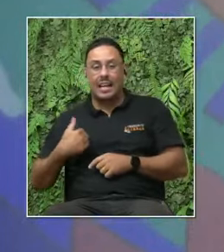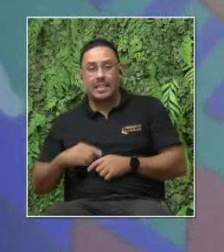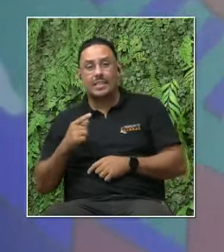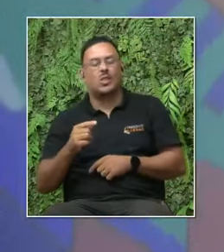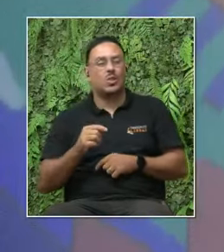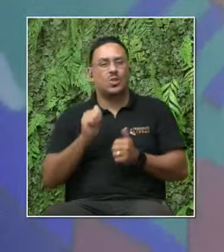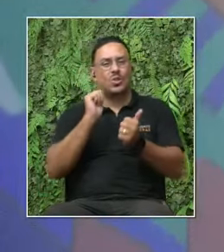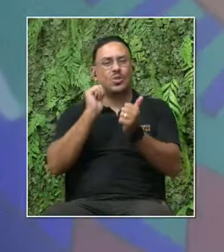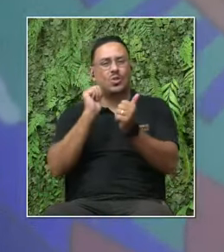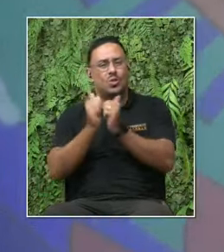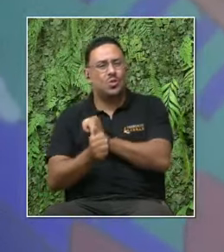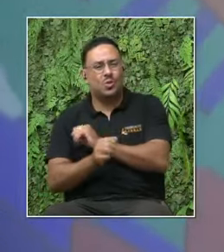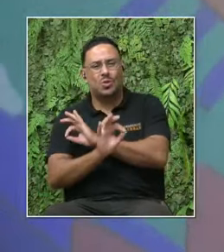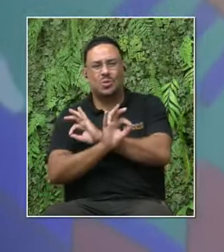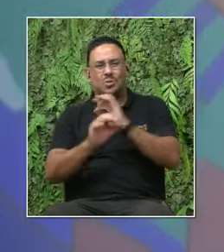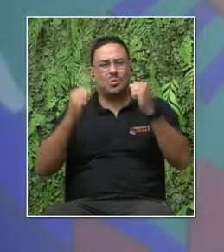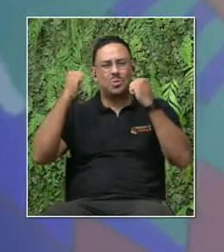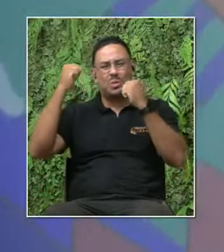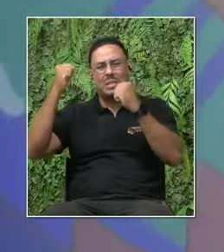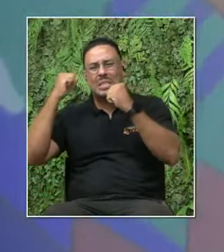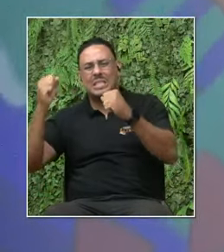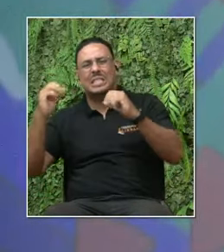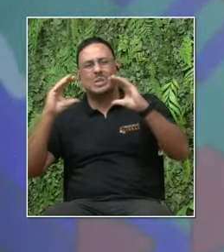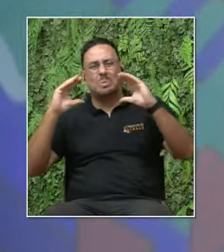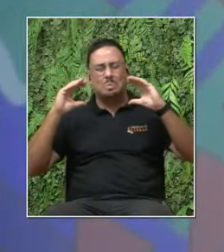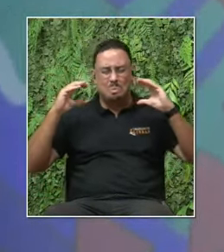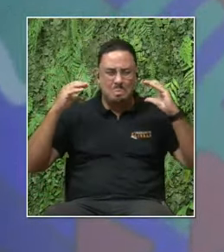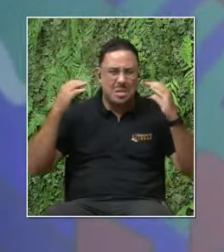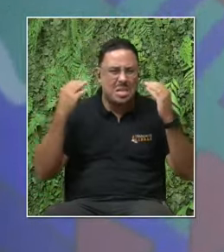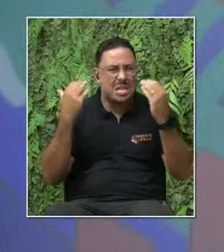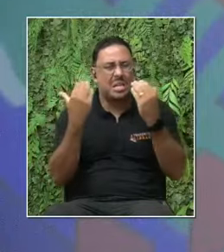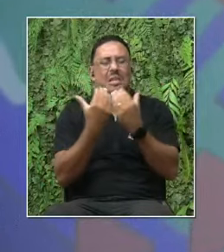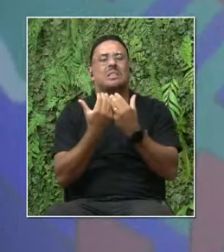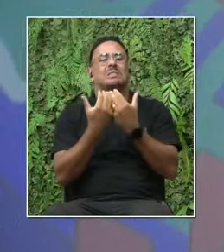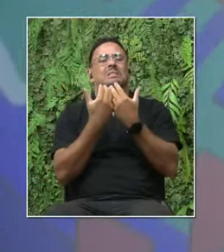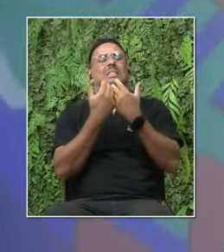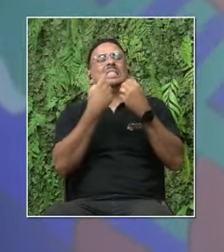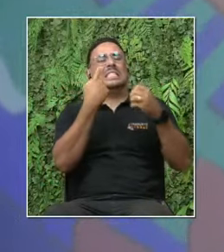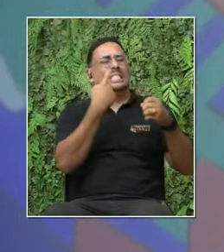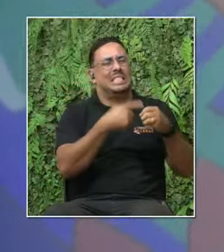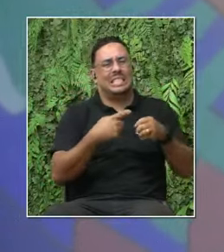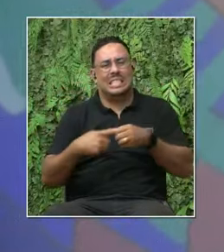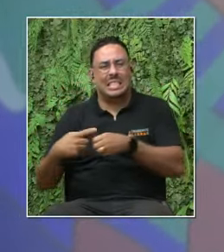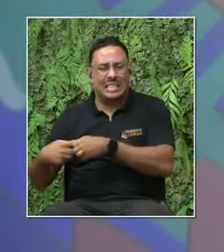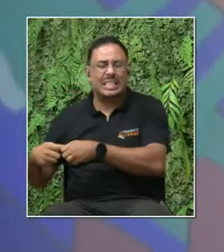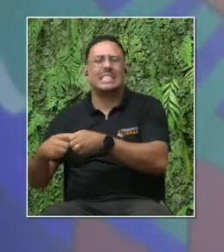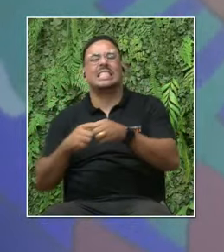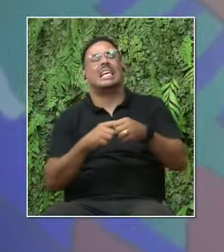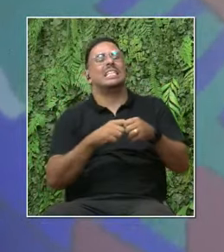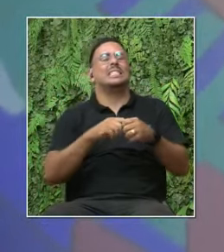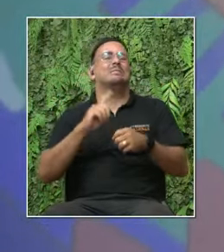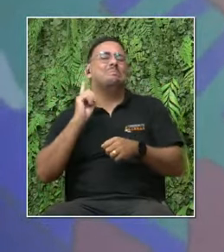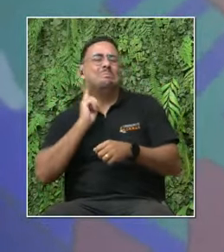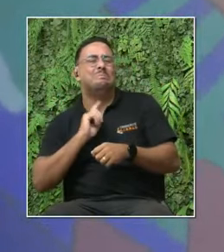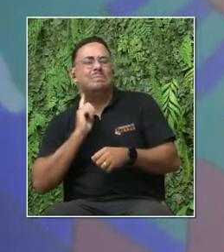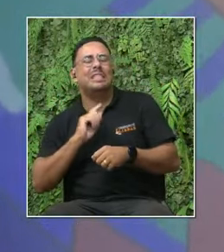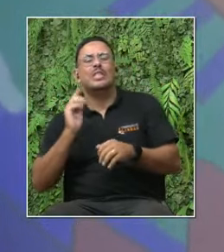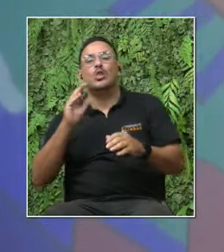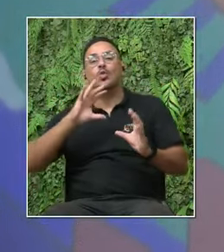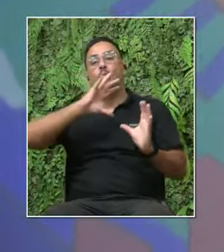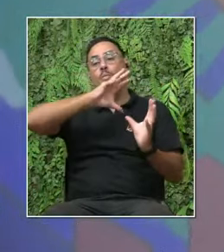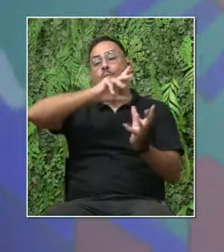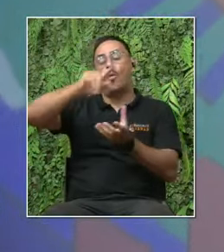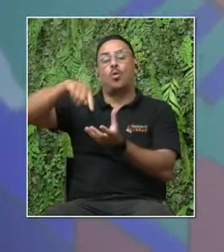movimenta só as torcidas movimenta o estádio movimenta a cidade movimenta o estado movimenta o